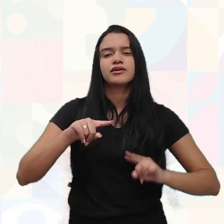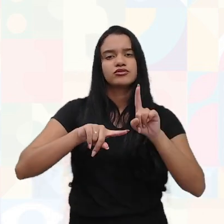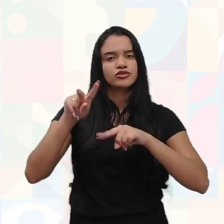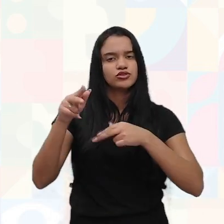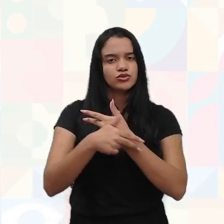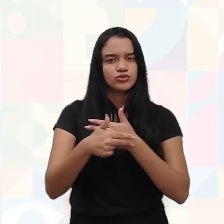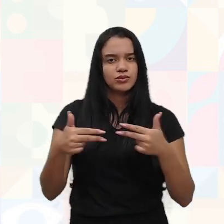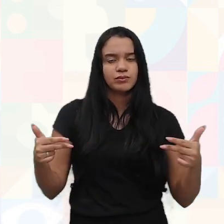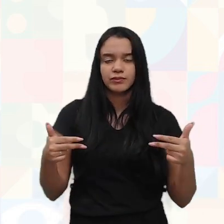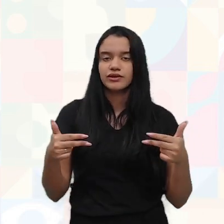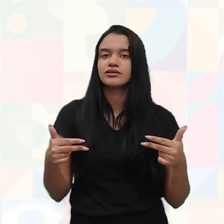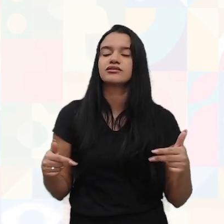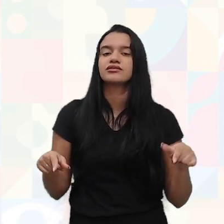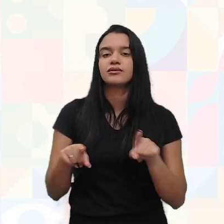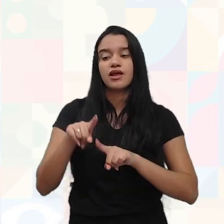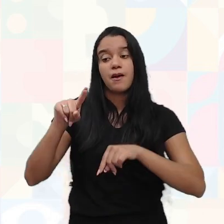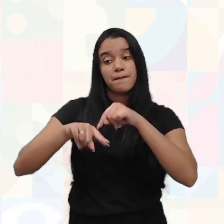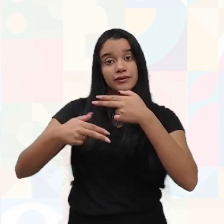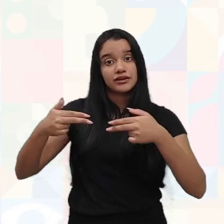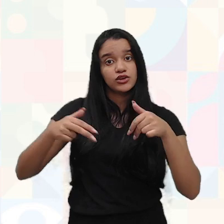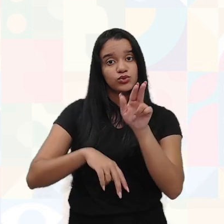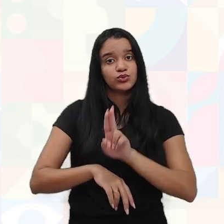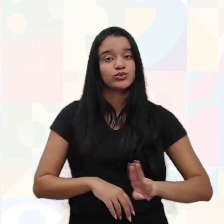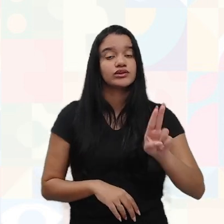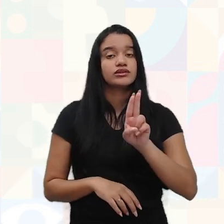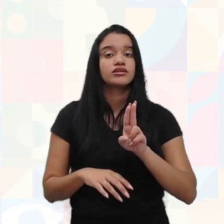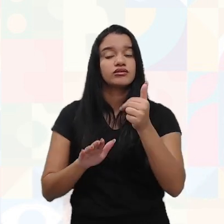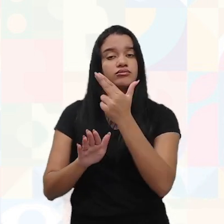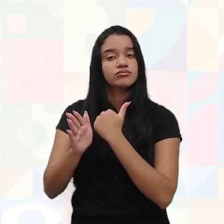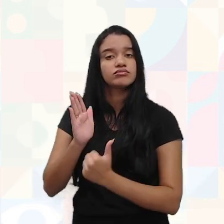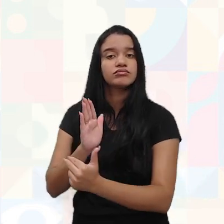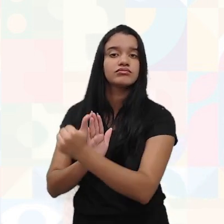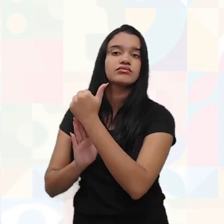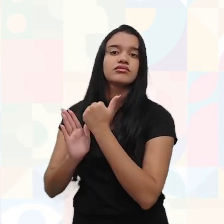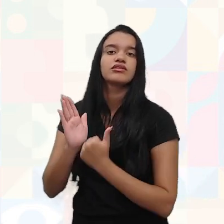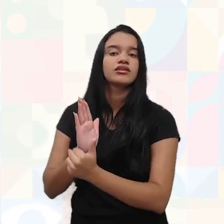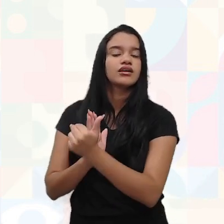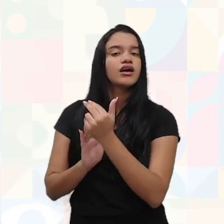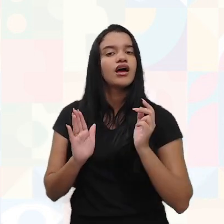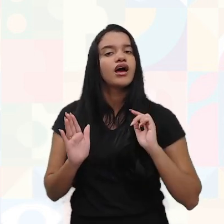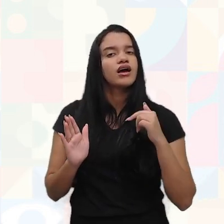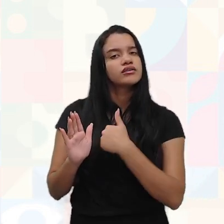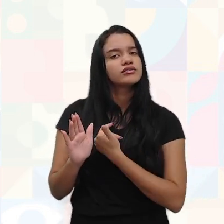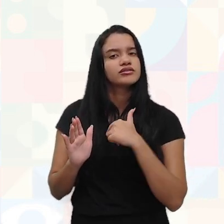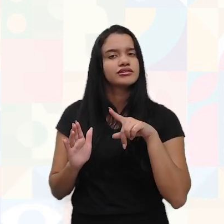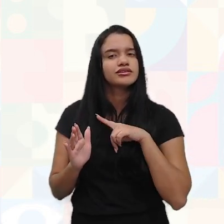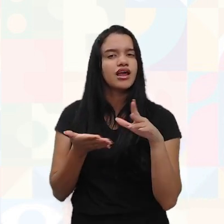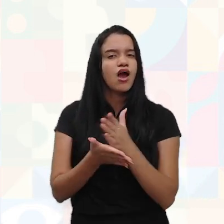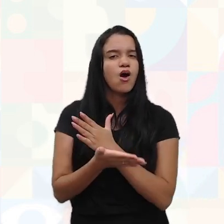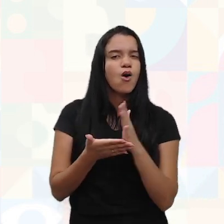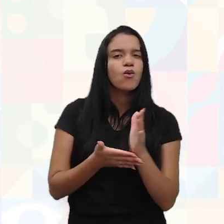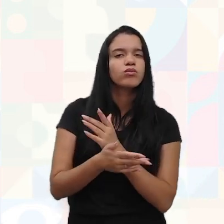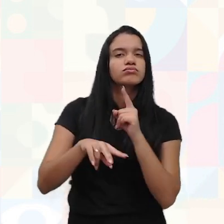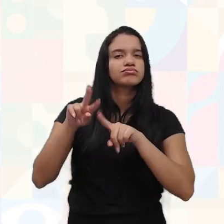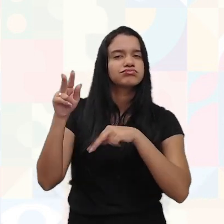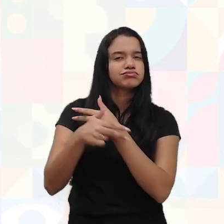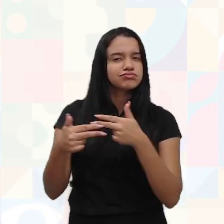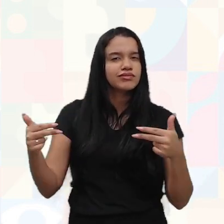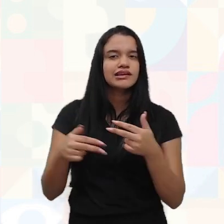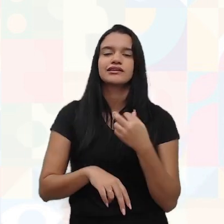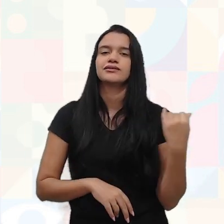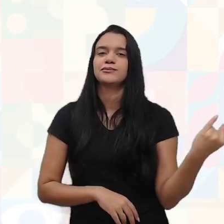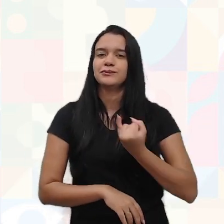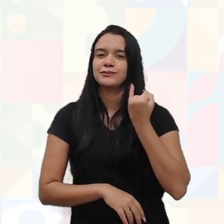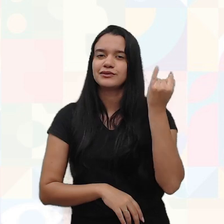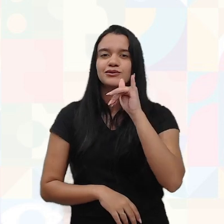instrumentos, né, e materiais que vão ser usados no desenho arquitetônico, né? A gente tem alguns instrumentos que são muito importantes, né?